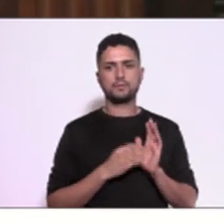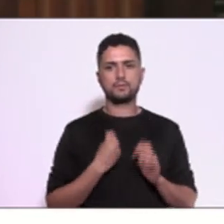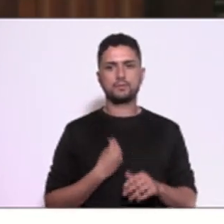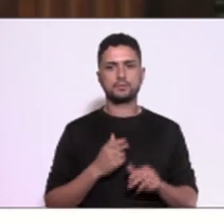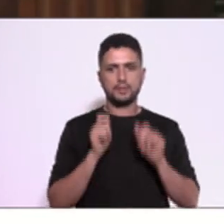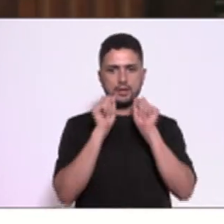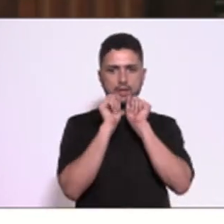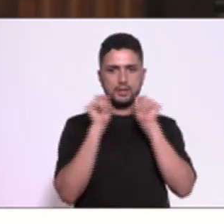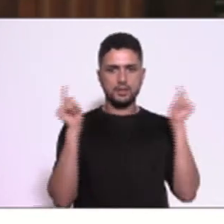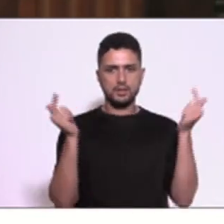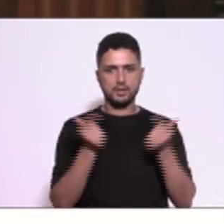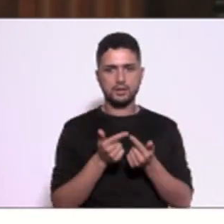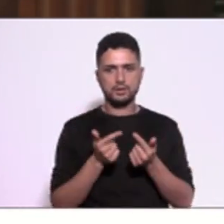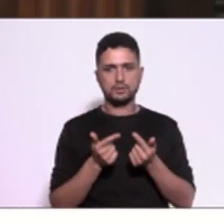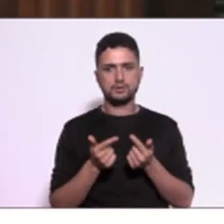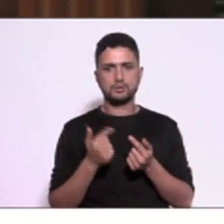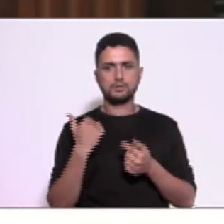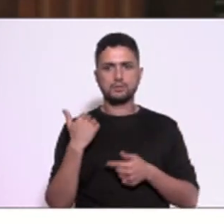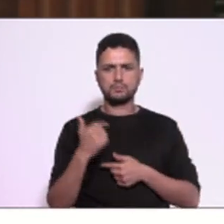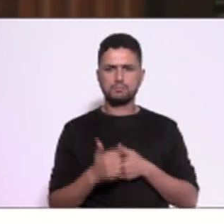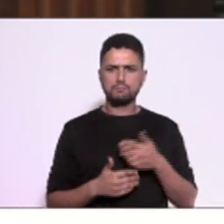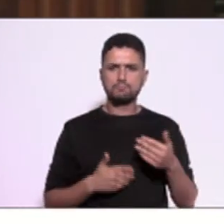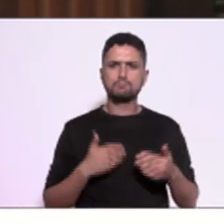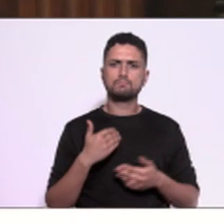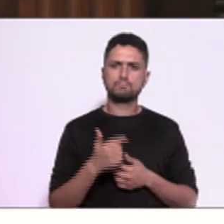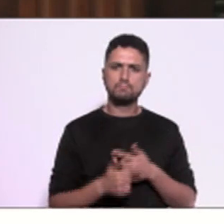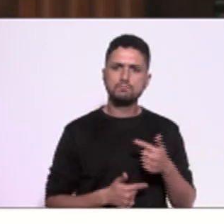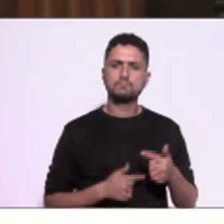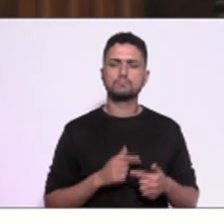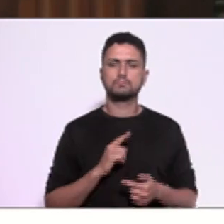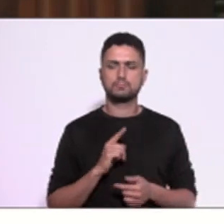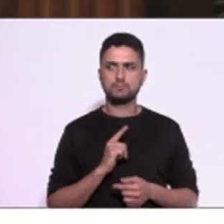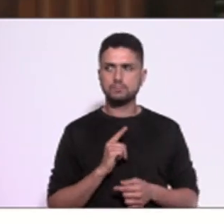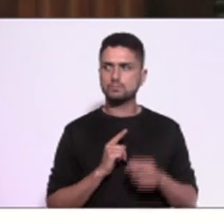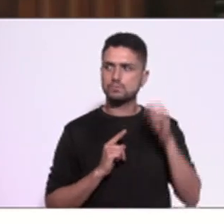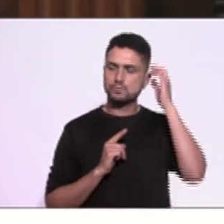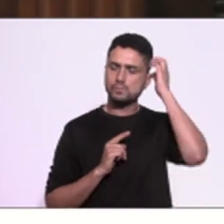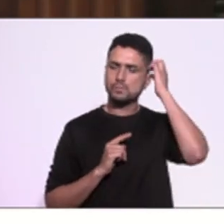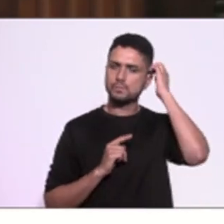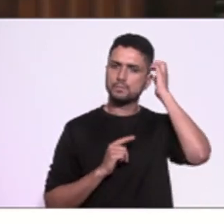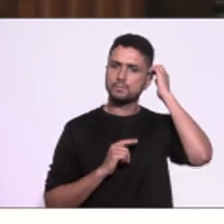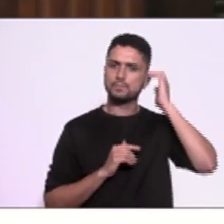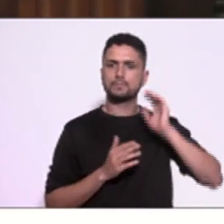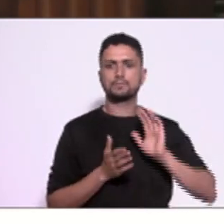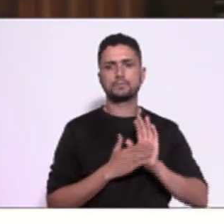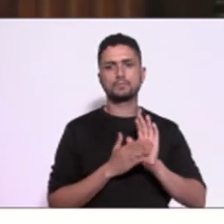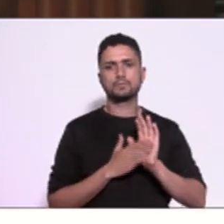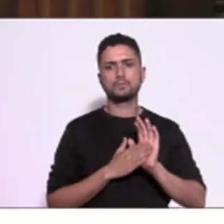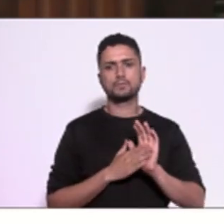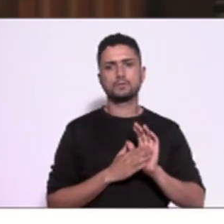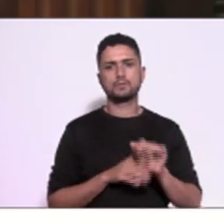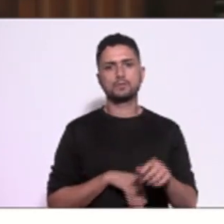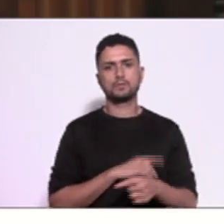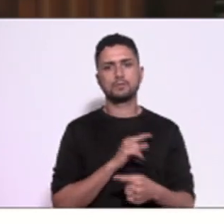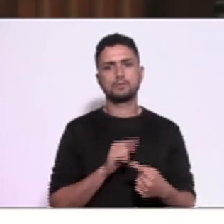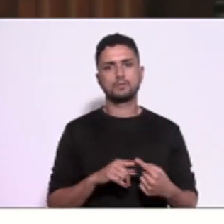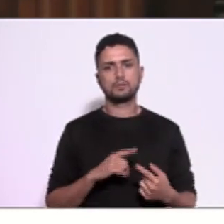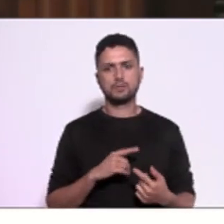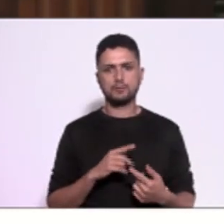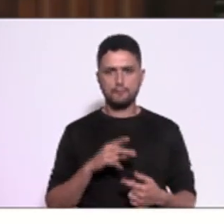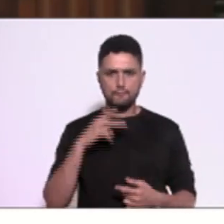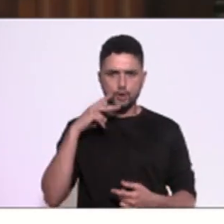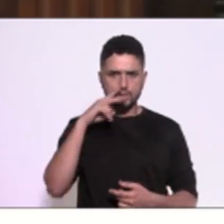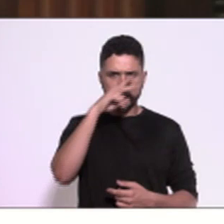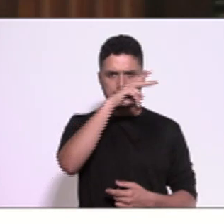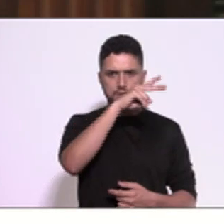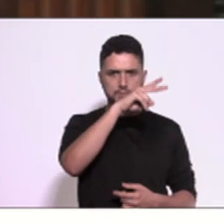Alerj tem exercido fundamentalmente um papel de fortalecimento